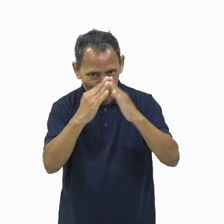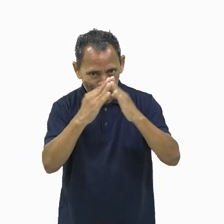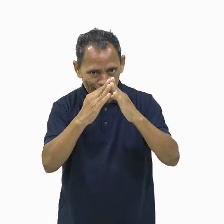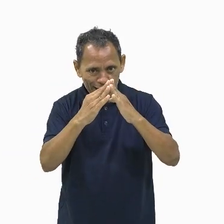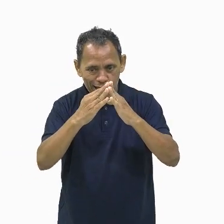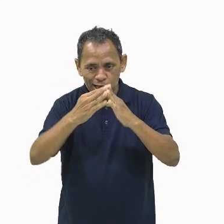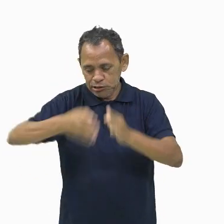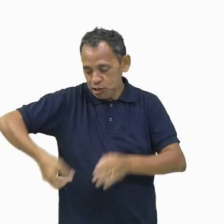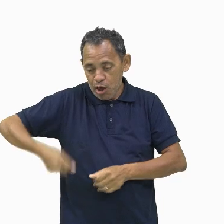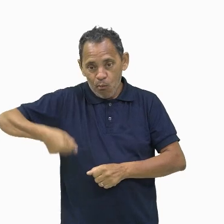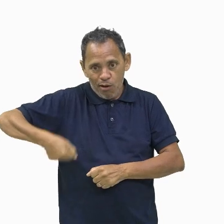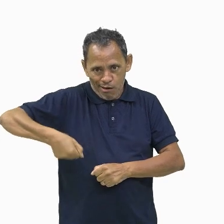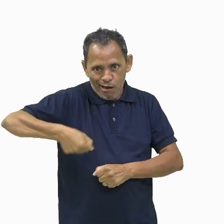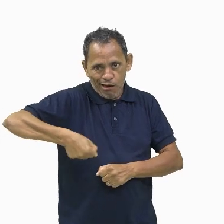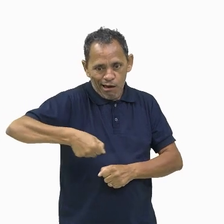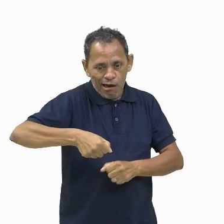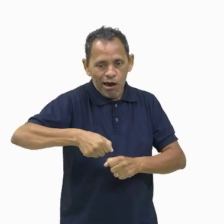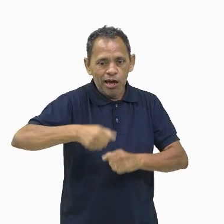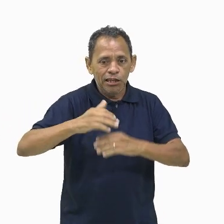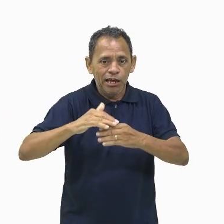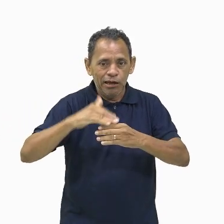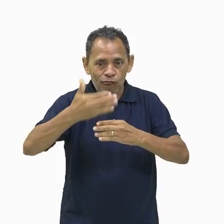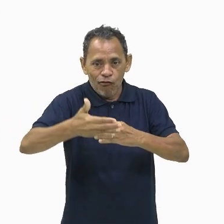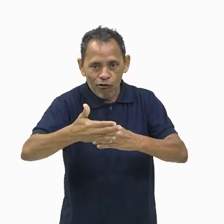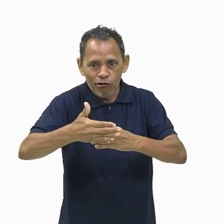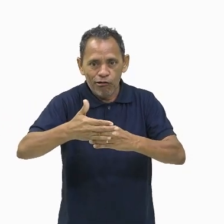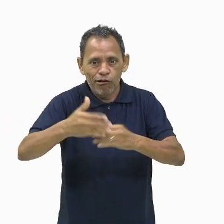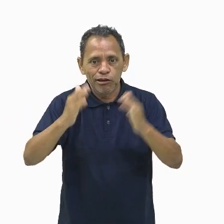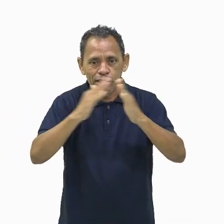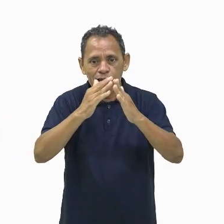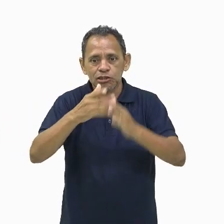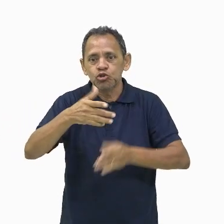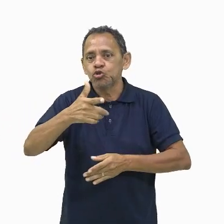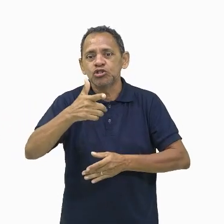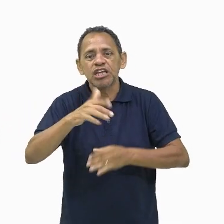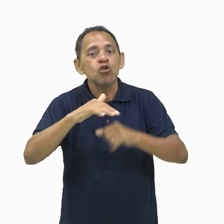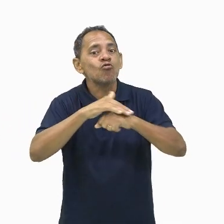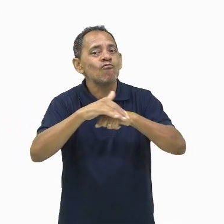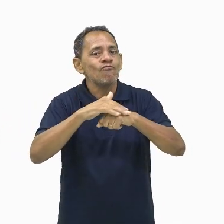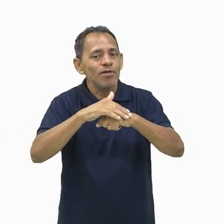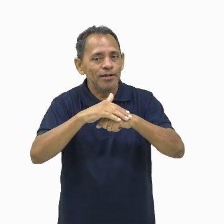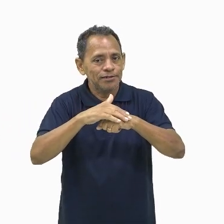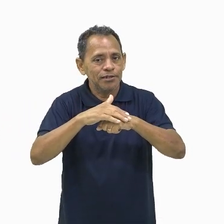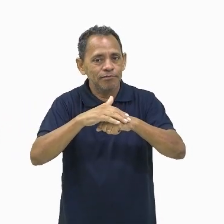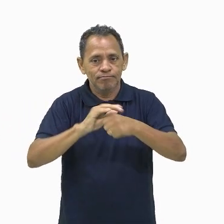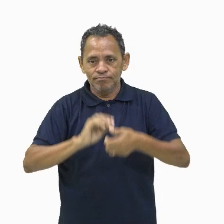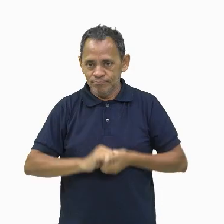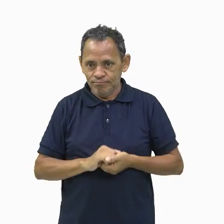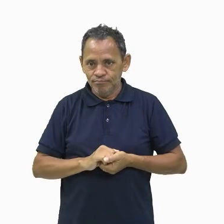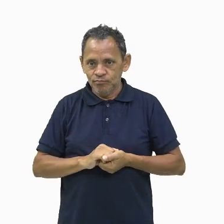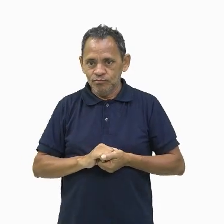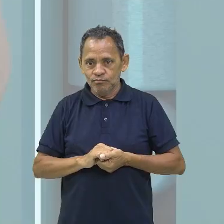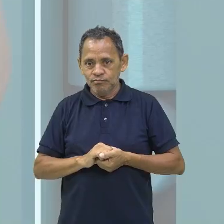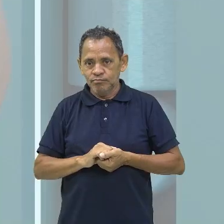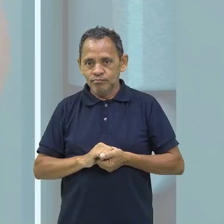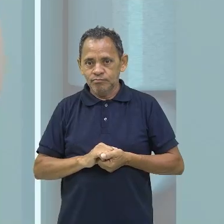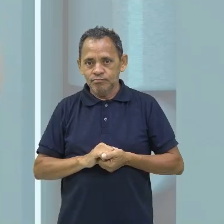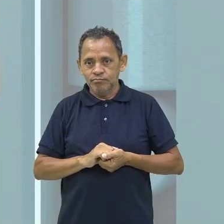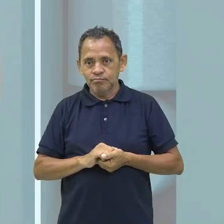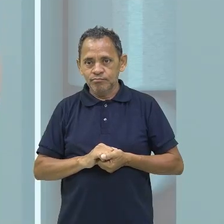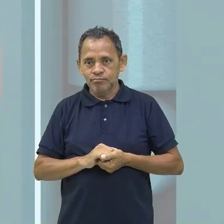varanda e o táxi na porta. Ou seja, não tem mais conversa. É isto e ponto, né? Então,